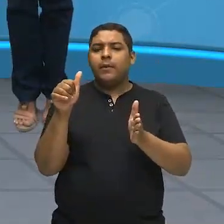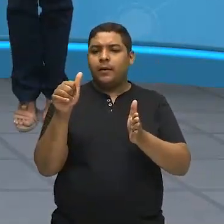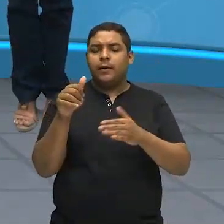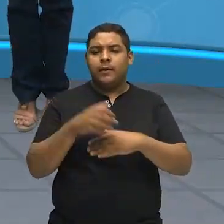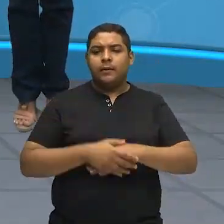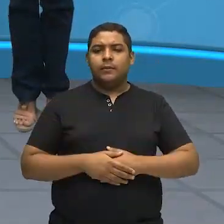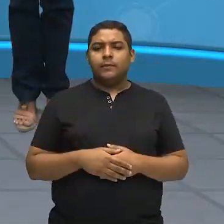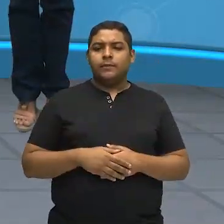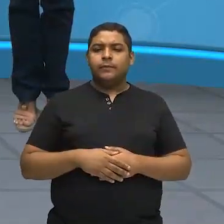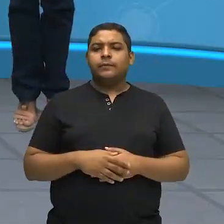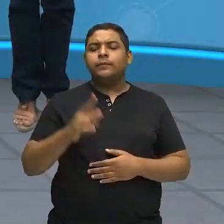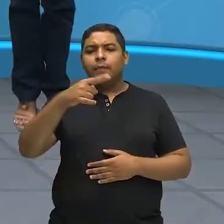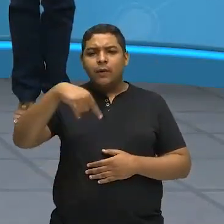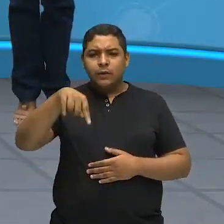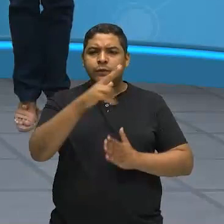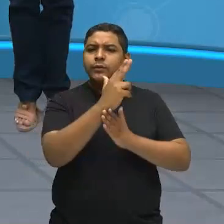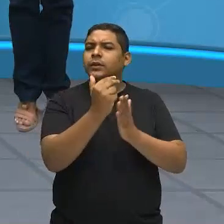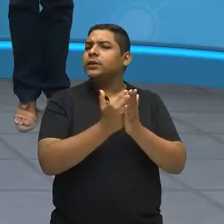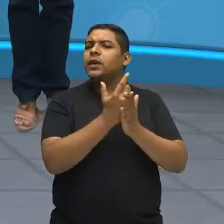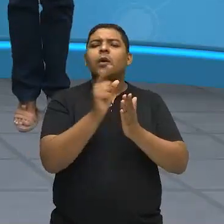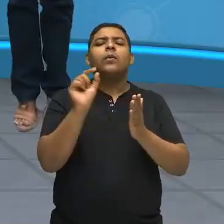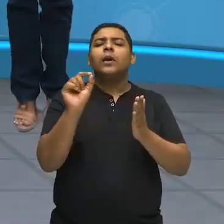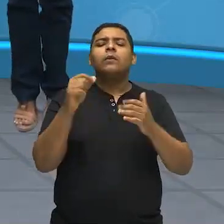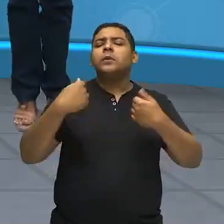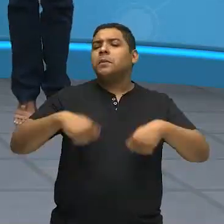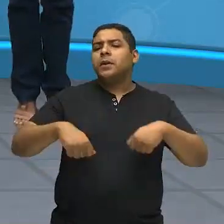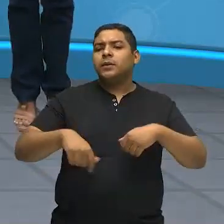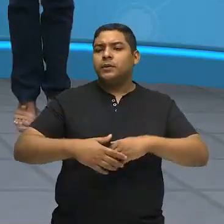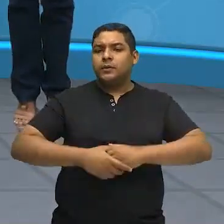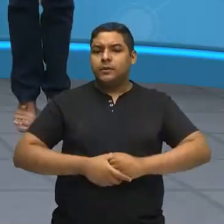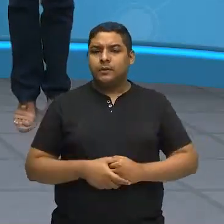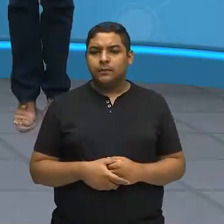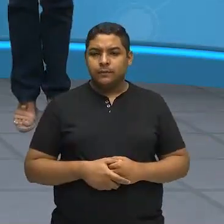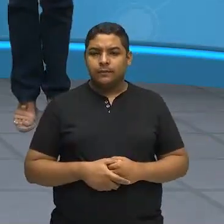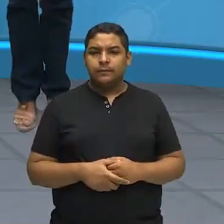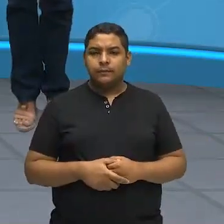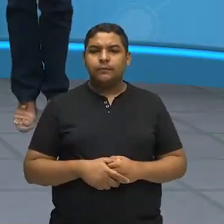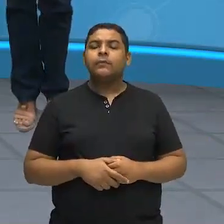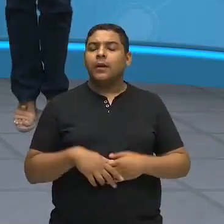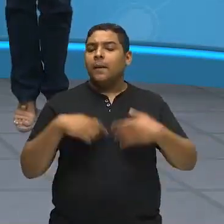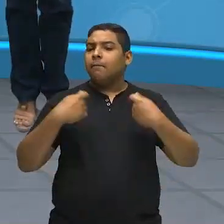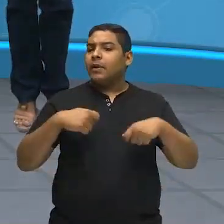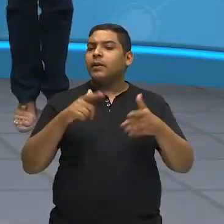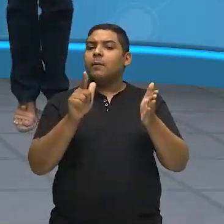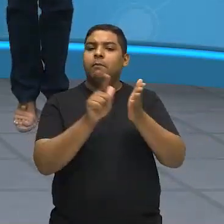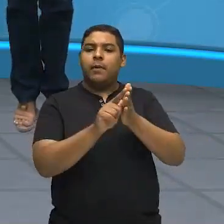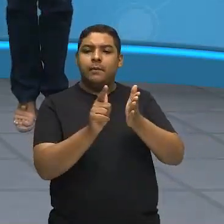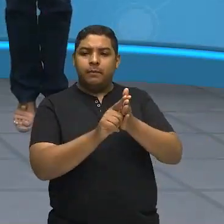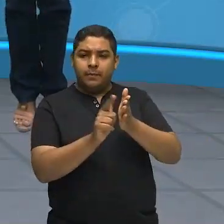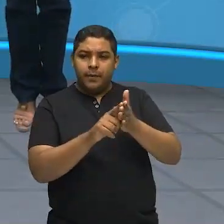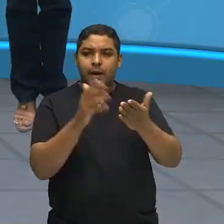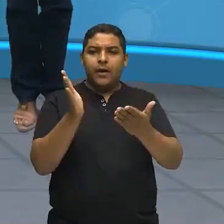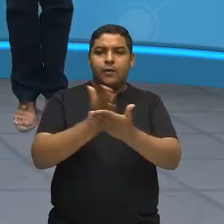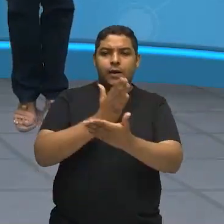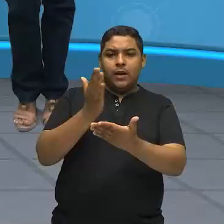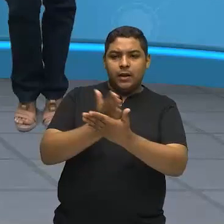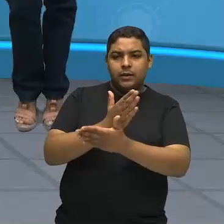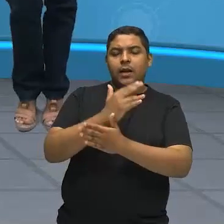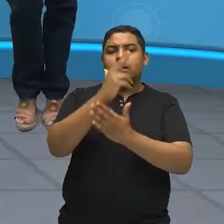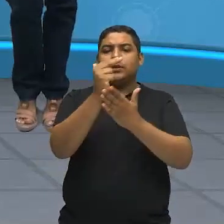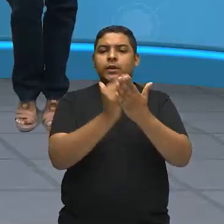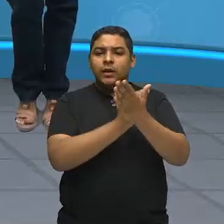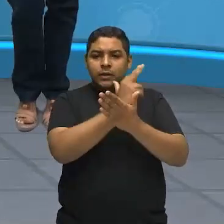vão fazer um desenho, o que vocês precisam? De um papel, um caderno de desenho, de um lápis. E quando vão fazer